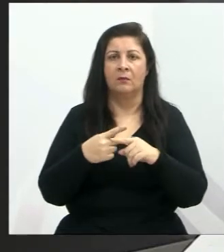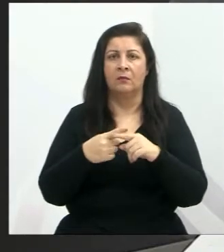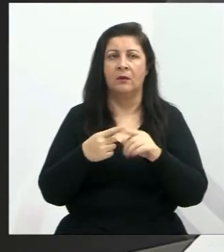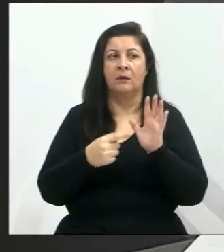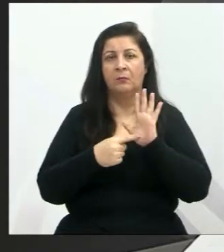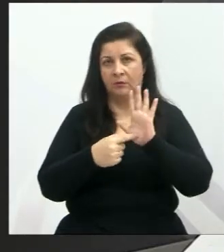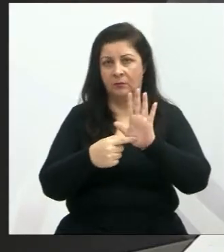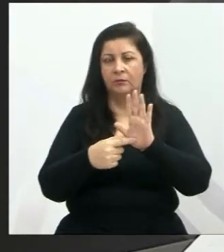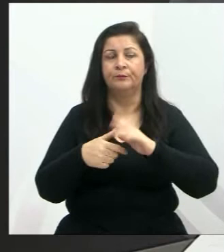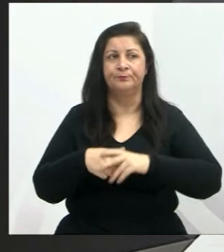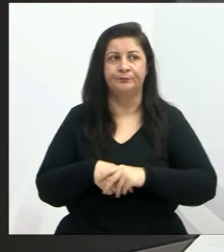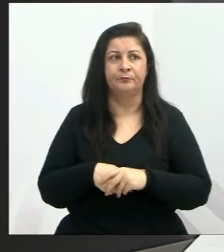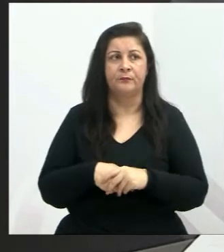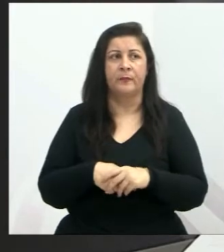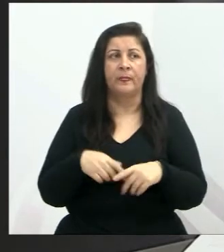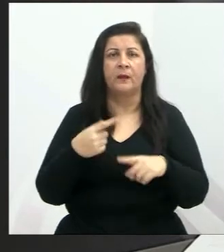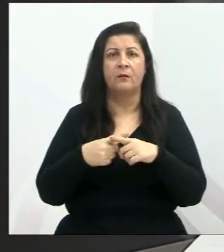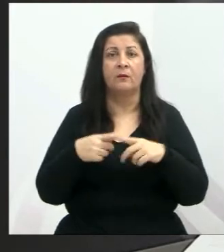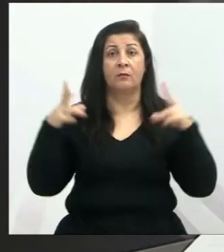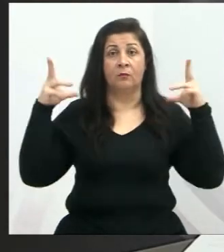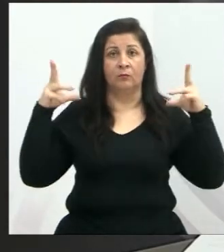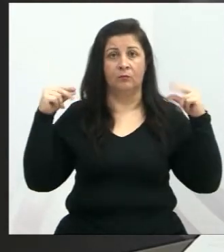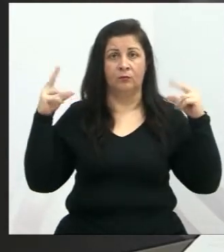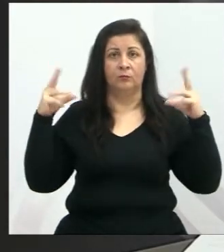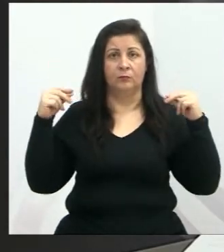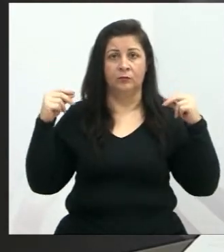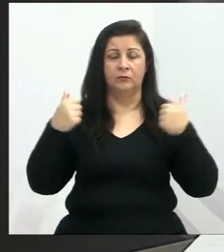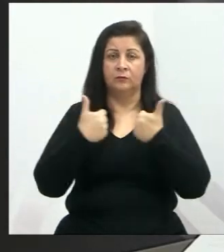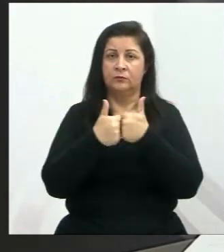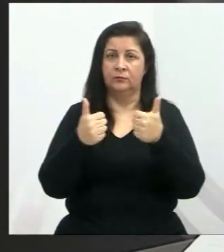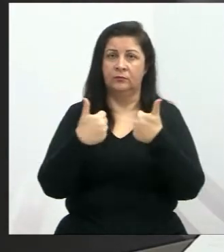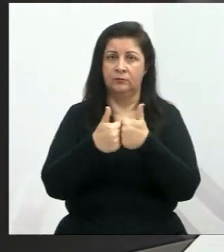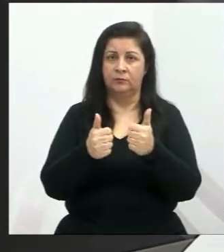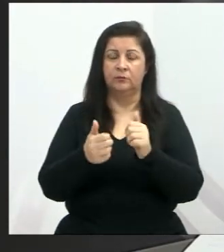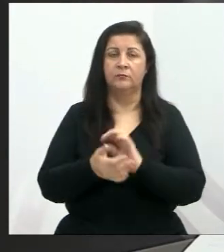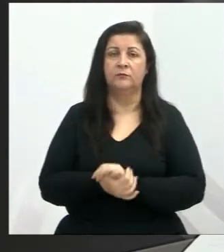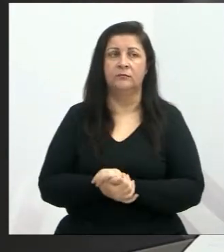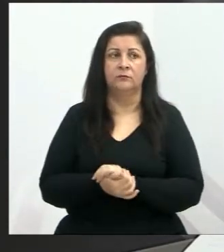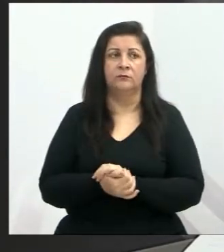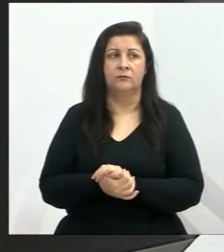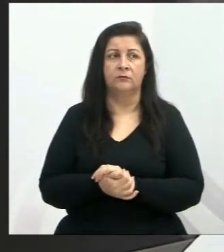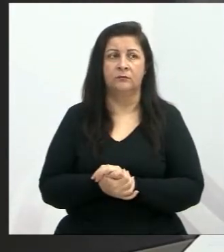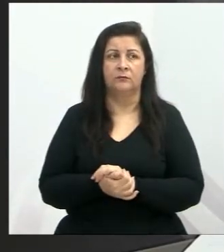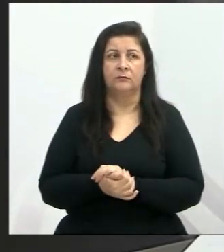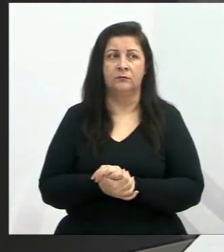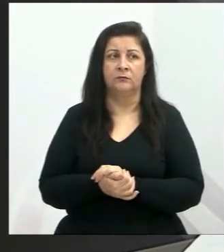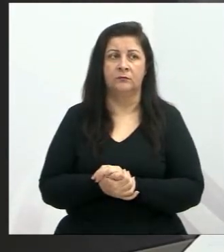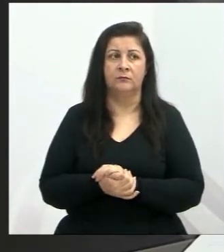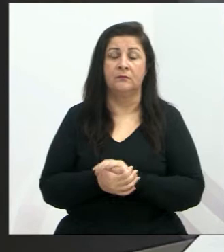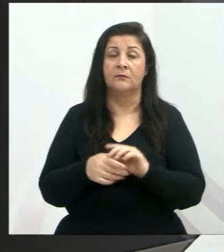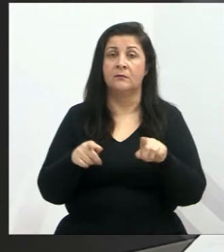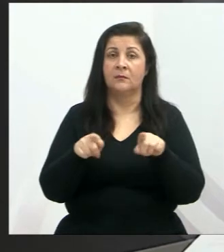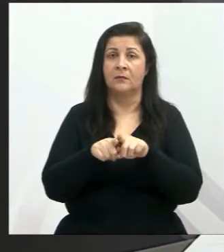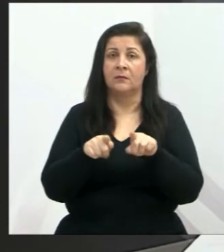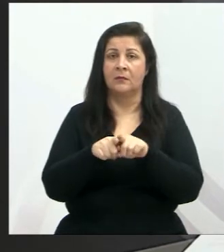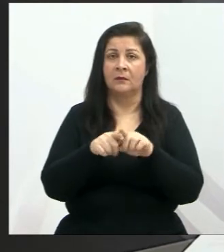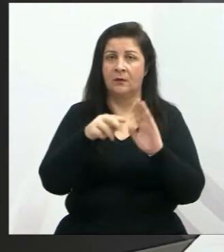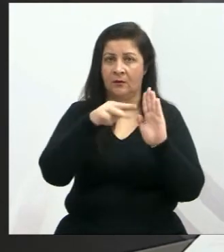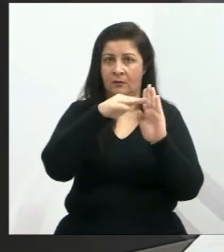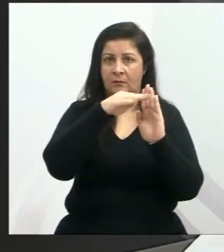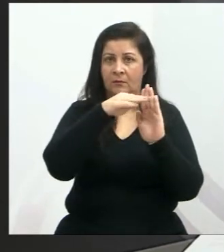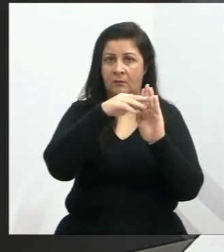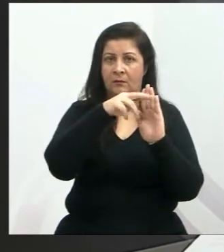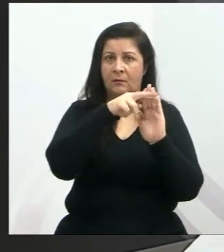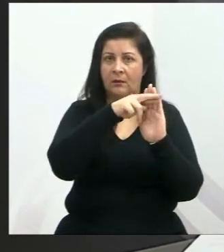indicação, e dizer que não só os motoristas de ônibus, mas deveriam estar como no grupo prioritário, pastor,